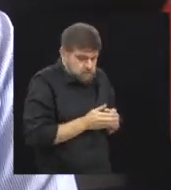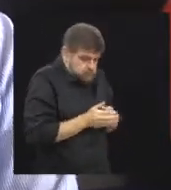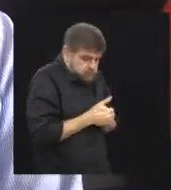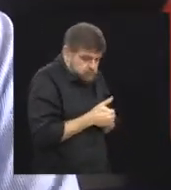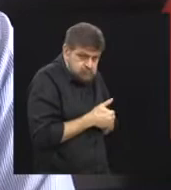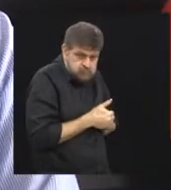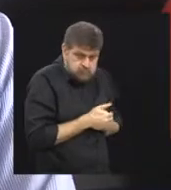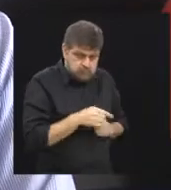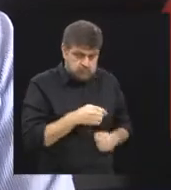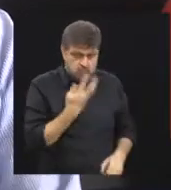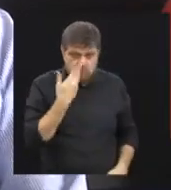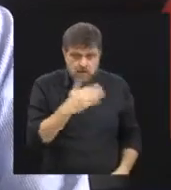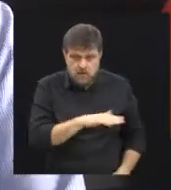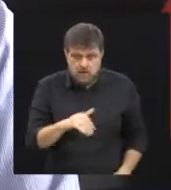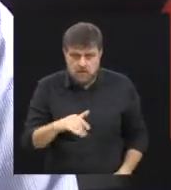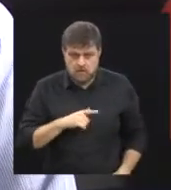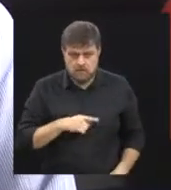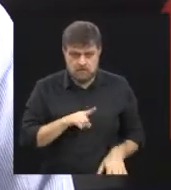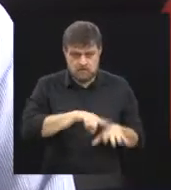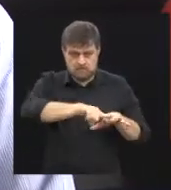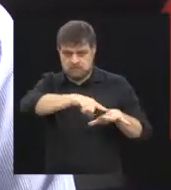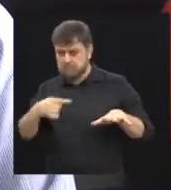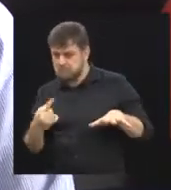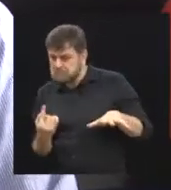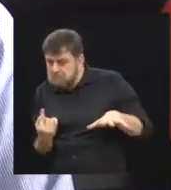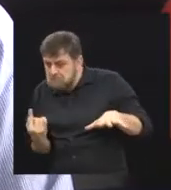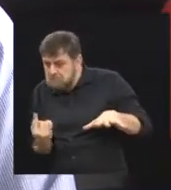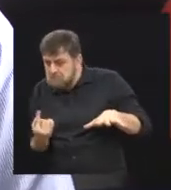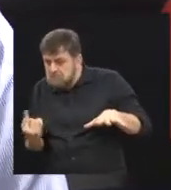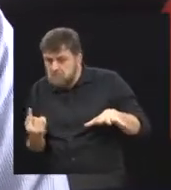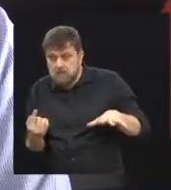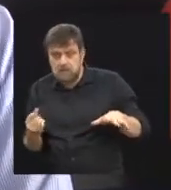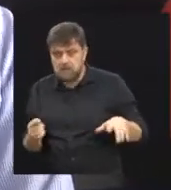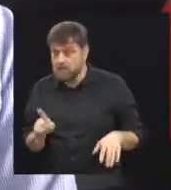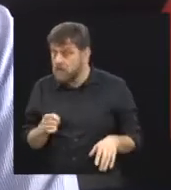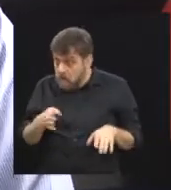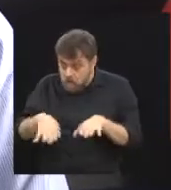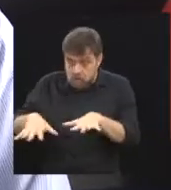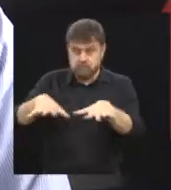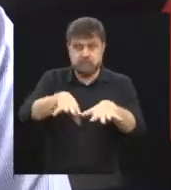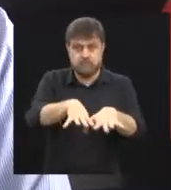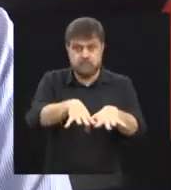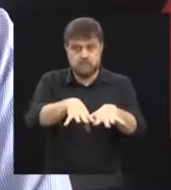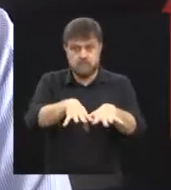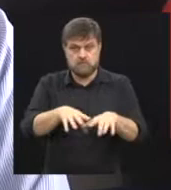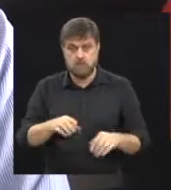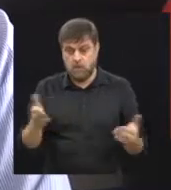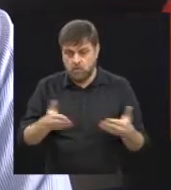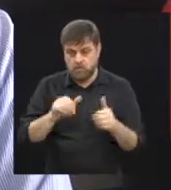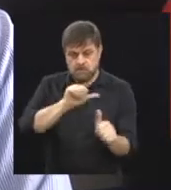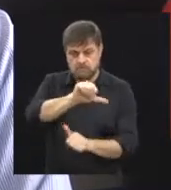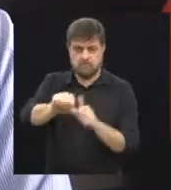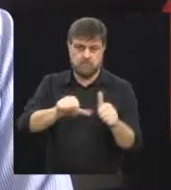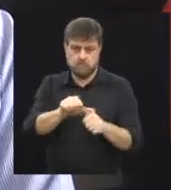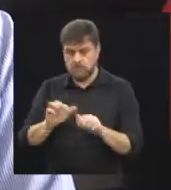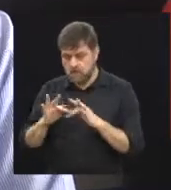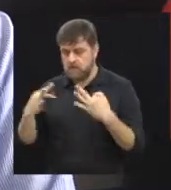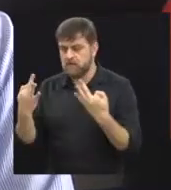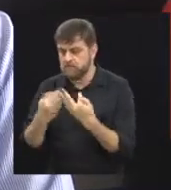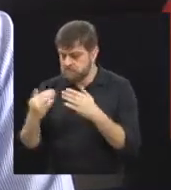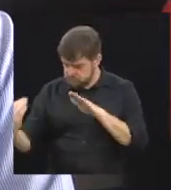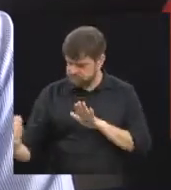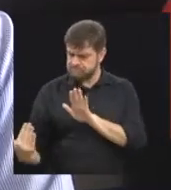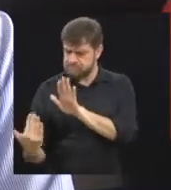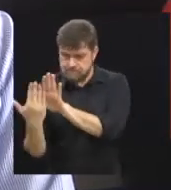eram crianças totalmente dissociadas do ambiente, e não são. Né? Hoje já mudou muito isso, né? As famílias já encaram